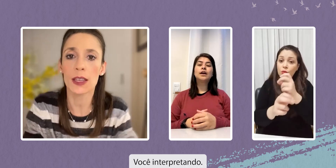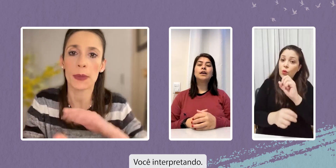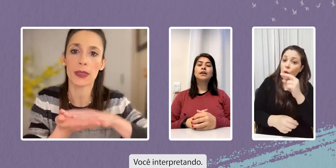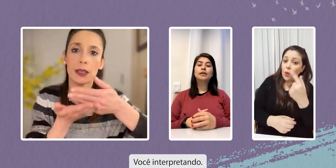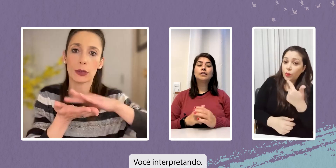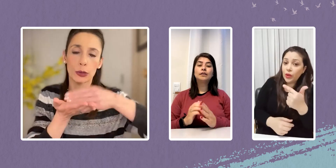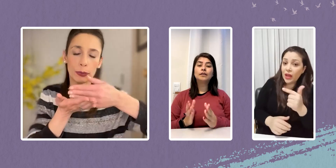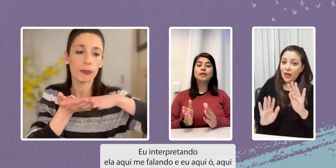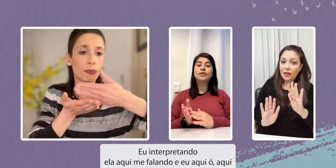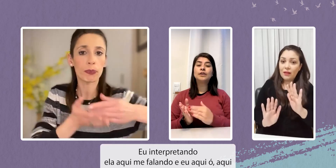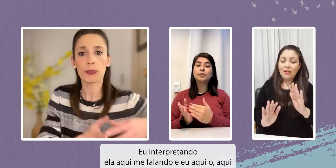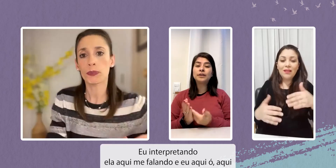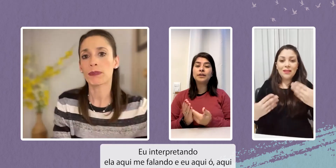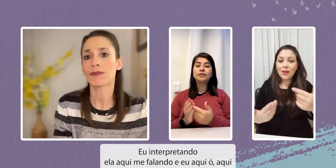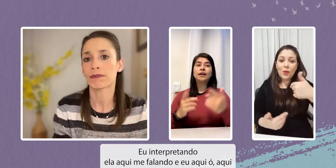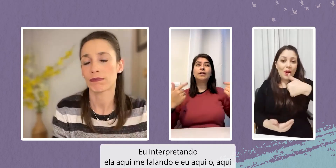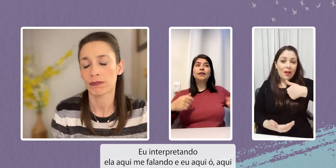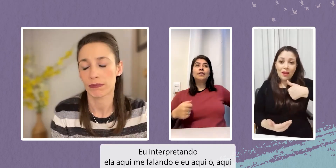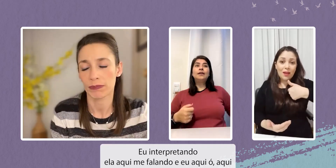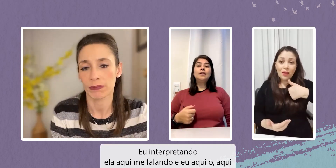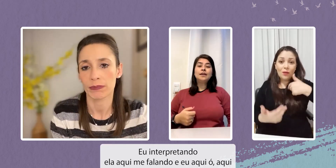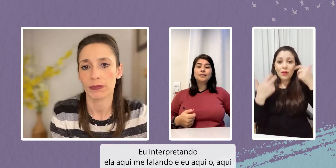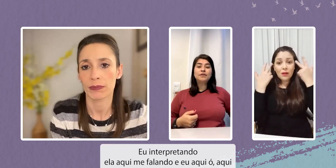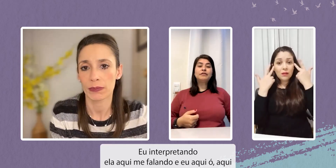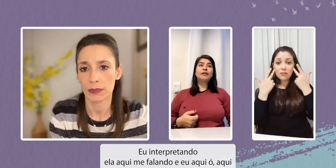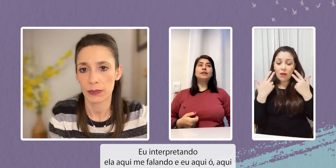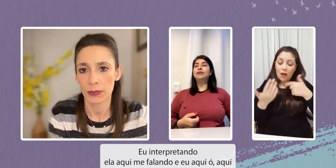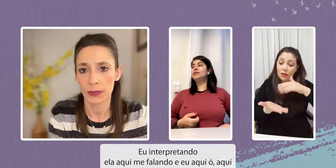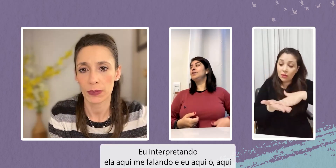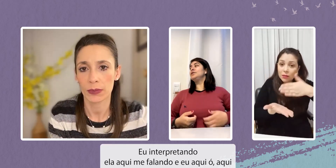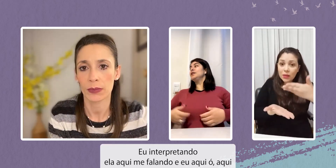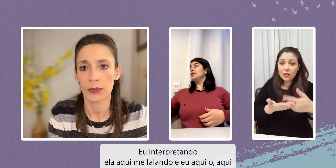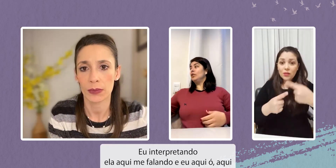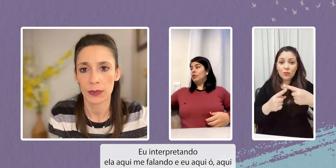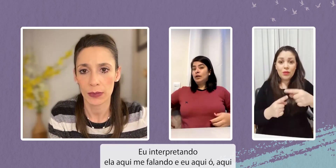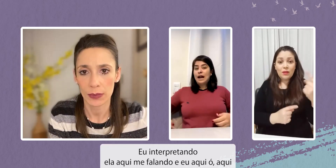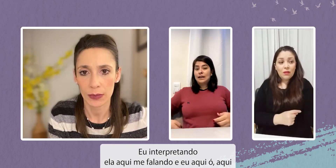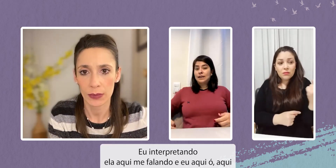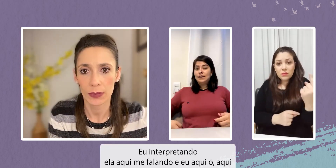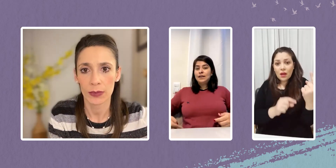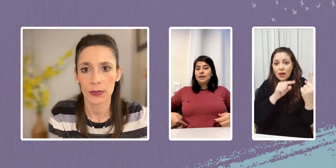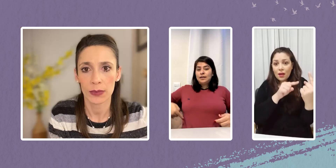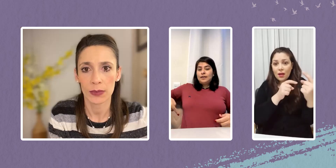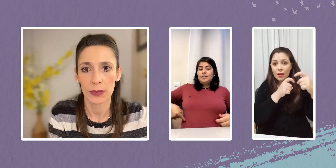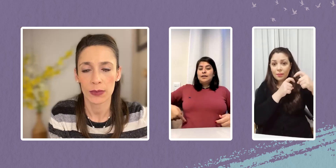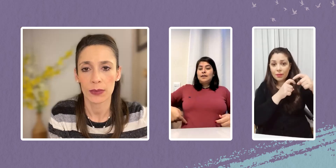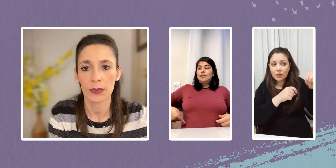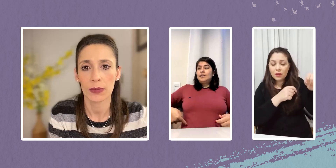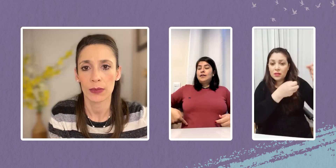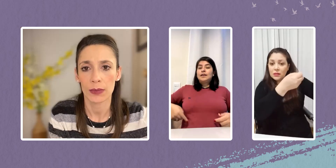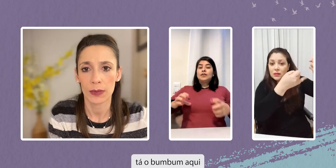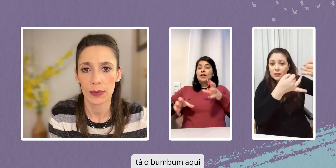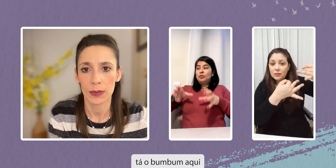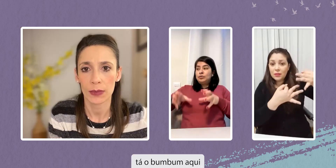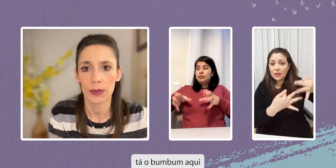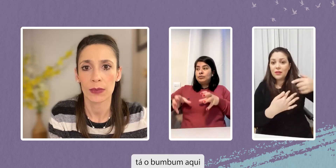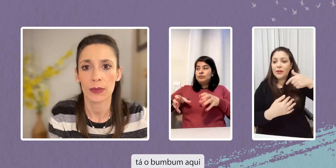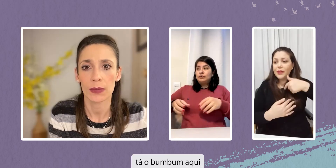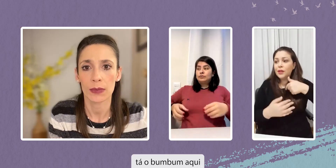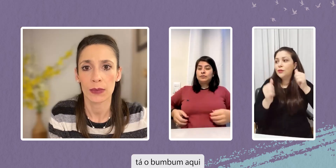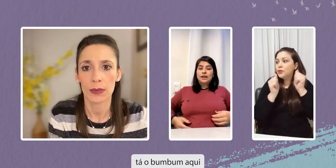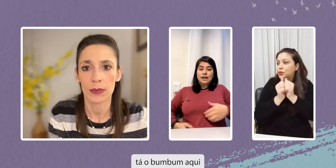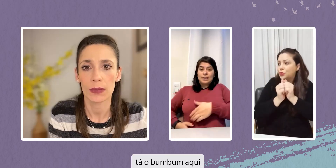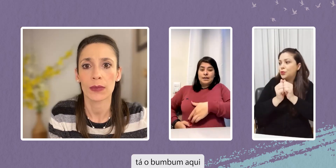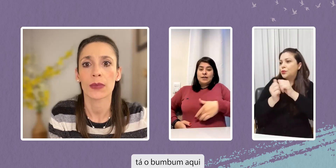Você interpretando. eu interpretando. Ela aqui, me falando, e eu aqui, ó, aqui tá o